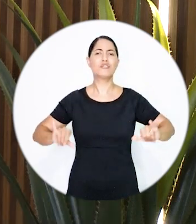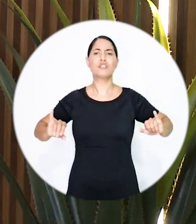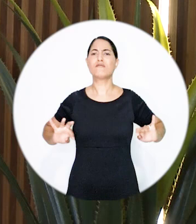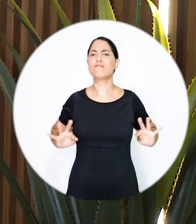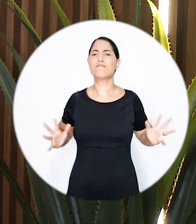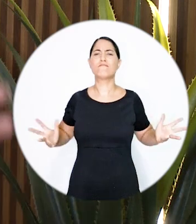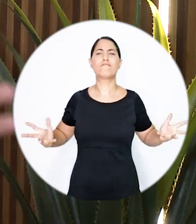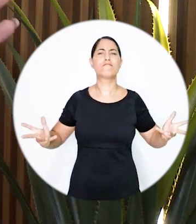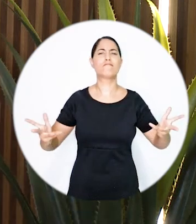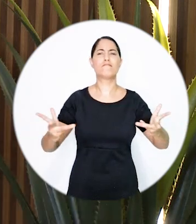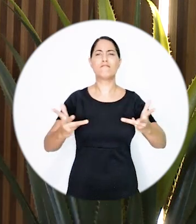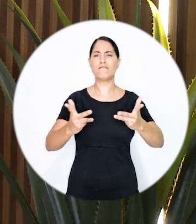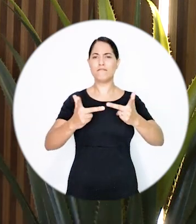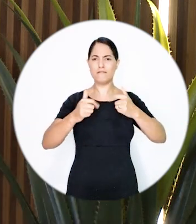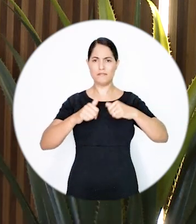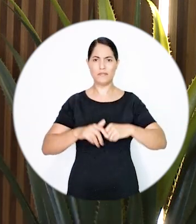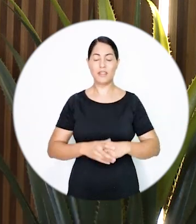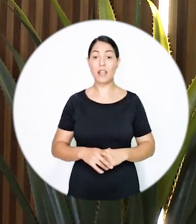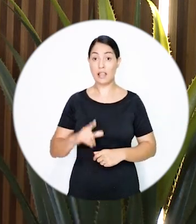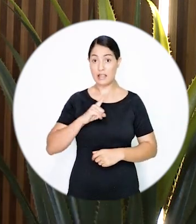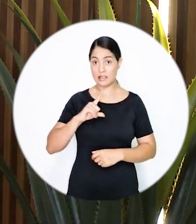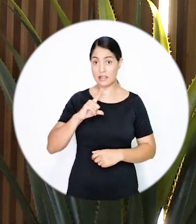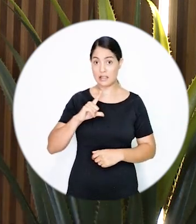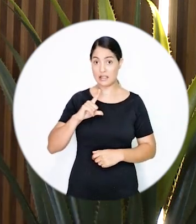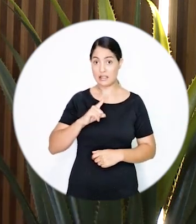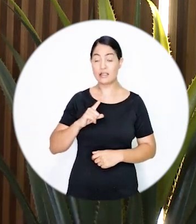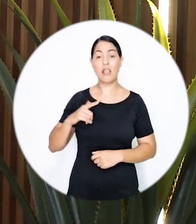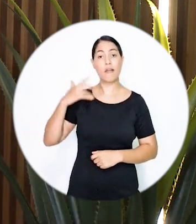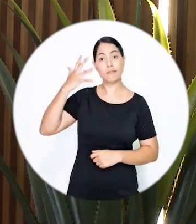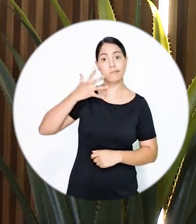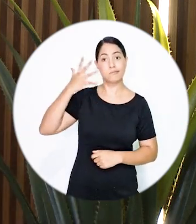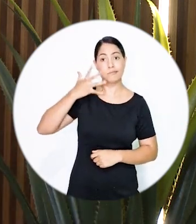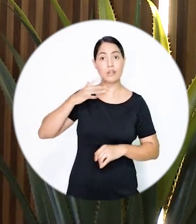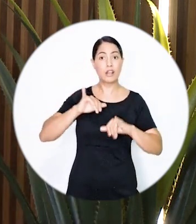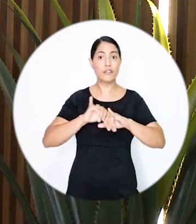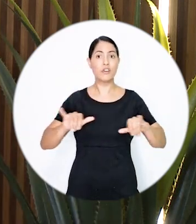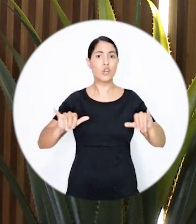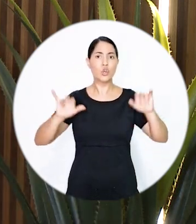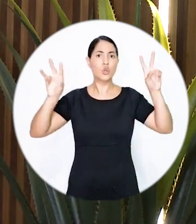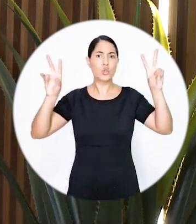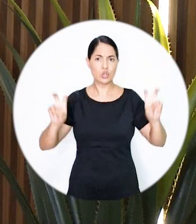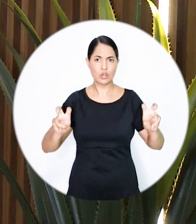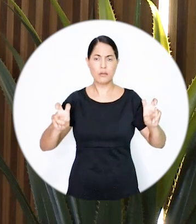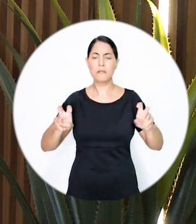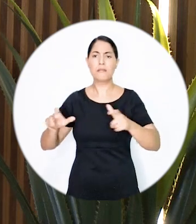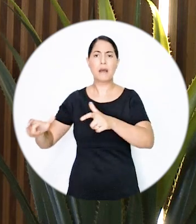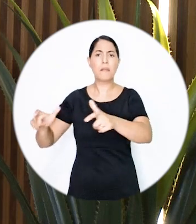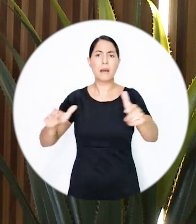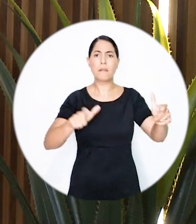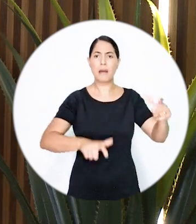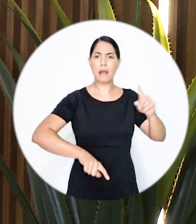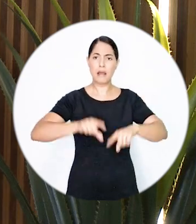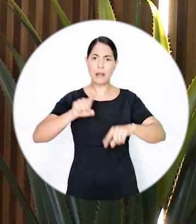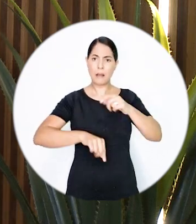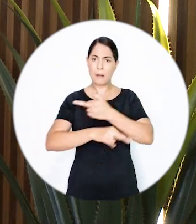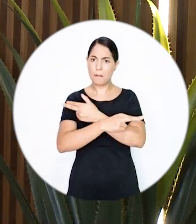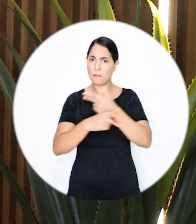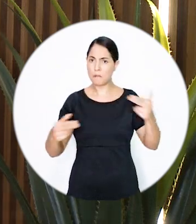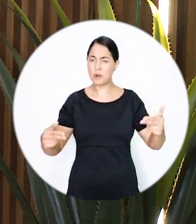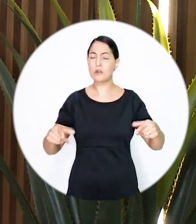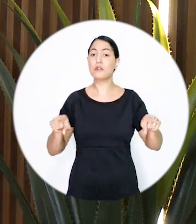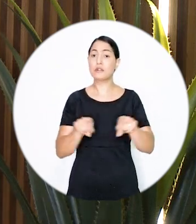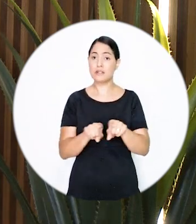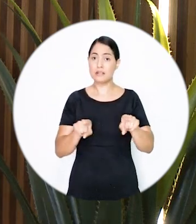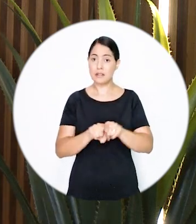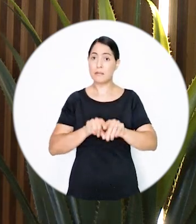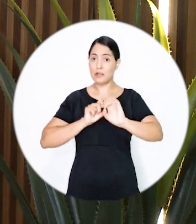mega feira para todas nós. É uma feira que nós vamos poder fazer negócios, vamos poder adquirir produtos, tanto da